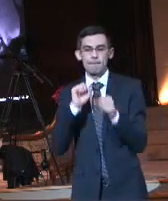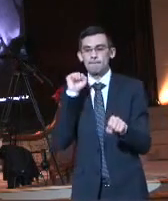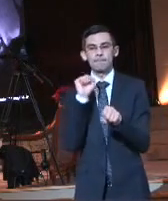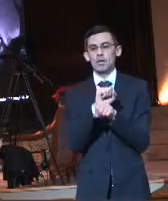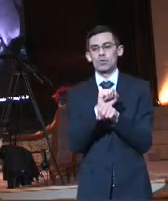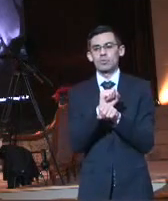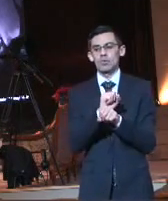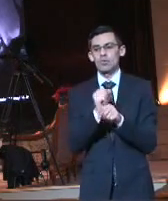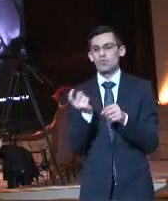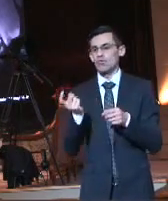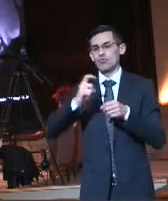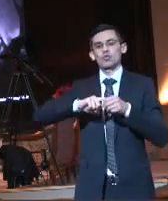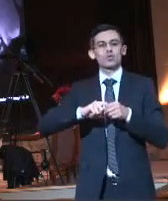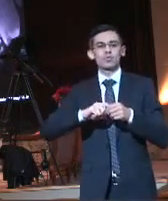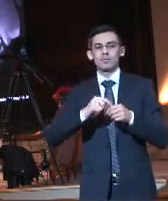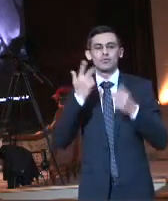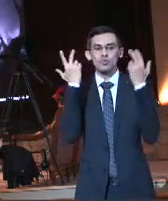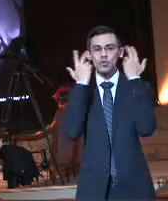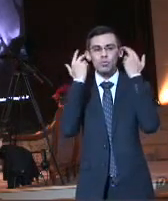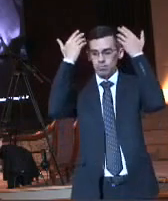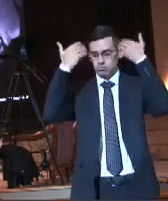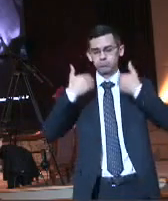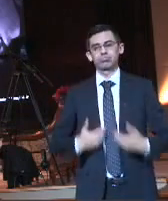do corpo dela passou.